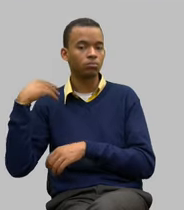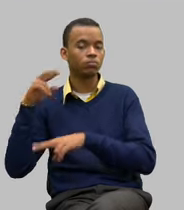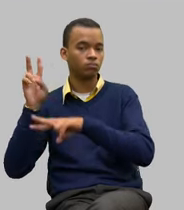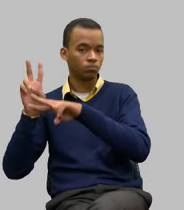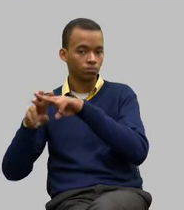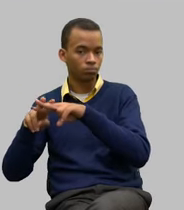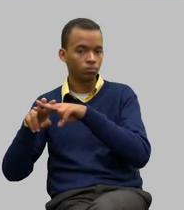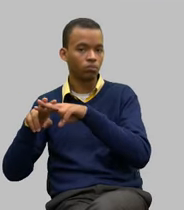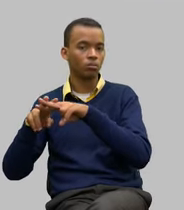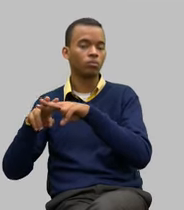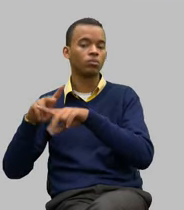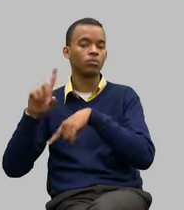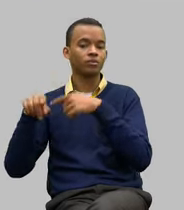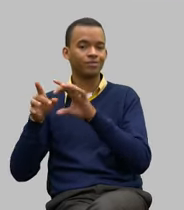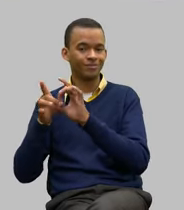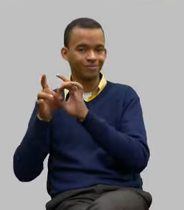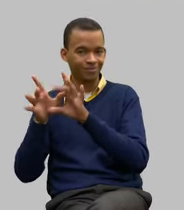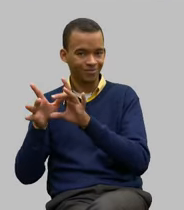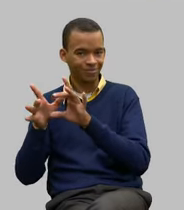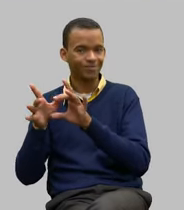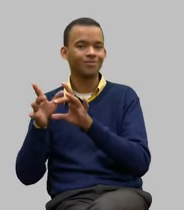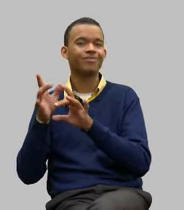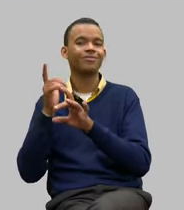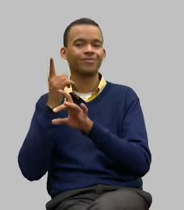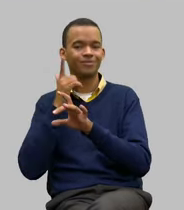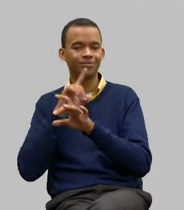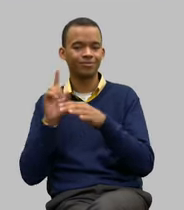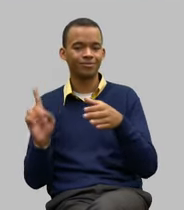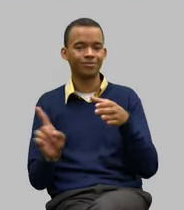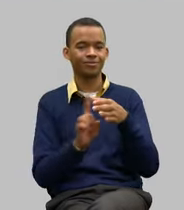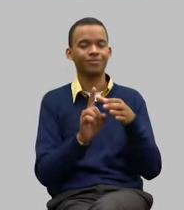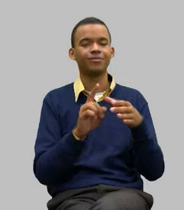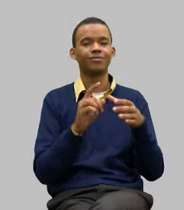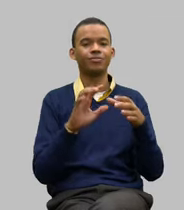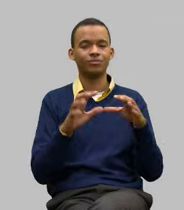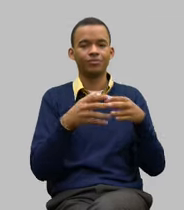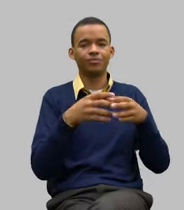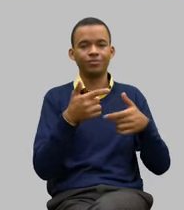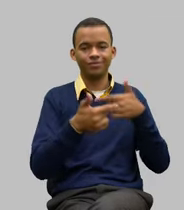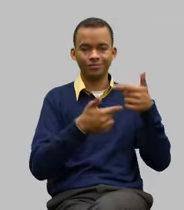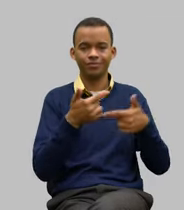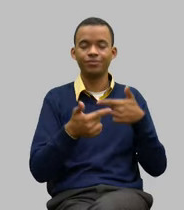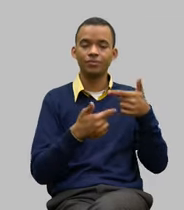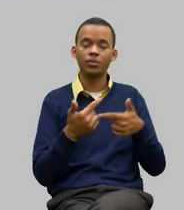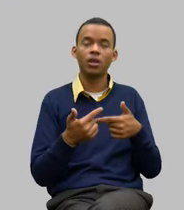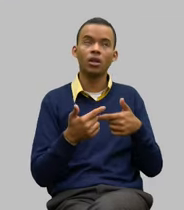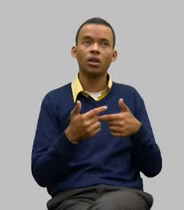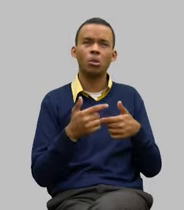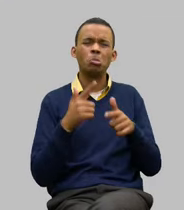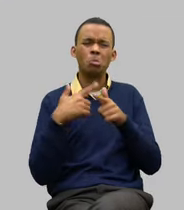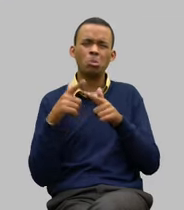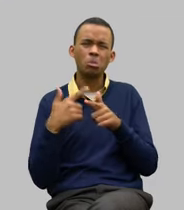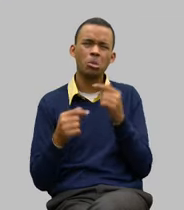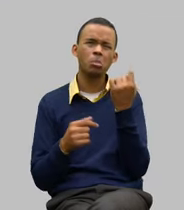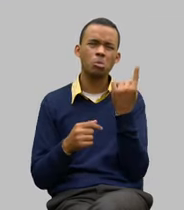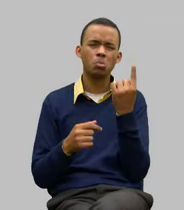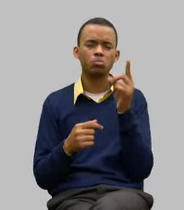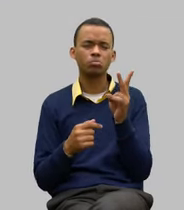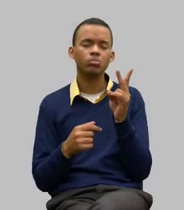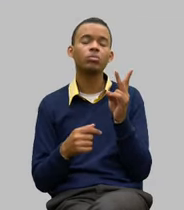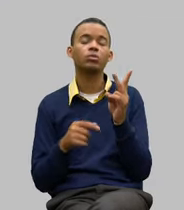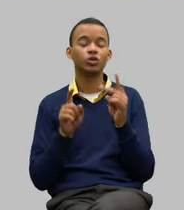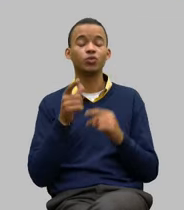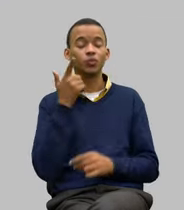hoje foi que teve problema com um ou dois sim que a pessoa sai realmente preparado para uma vida nova então é mais no